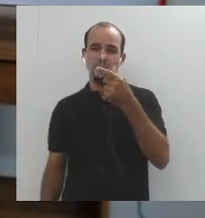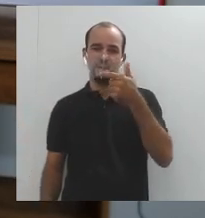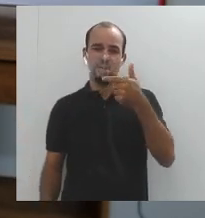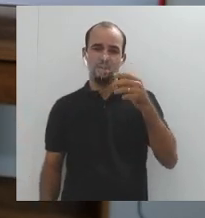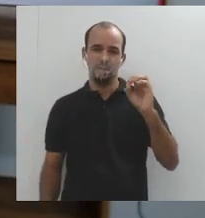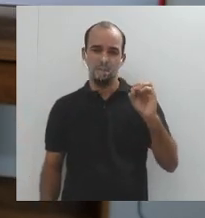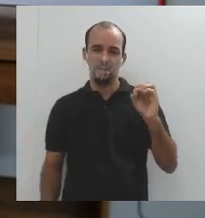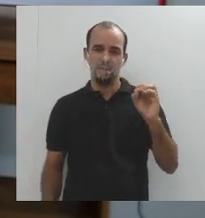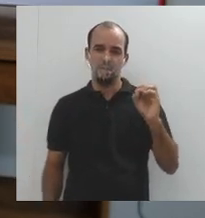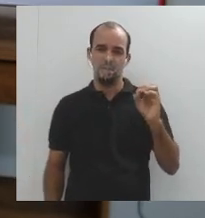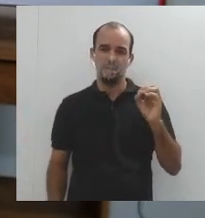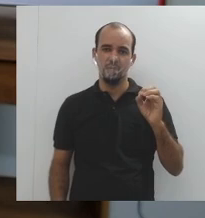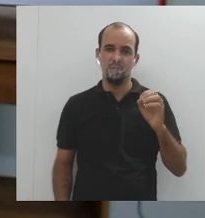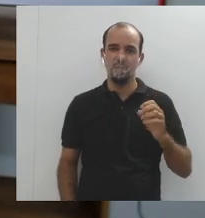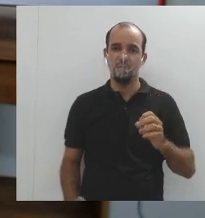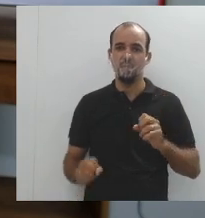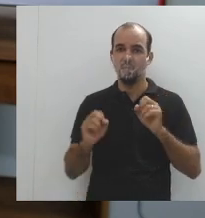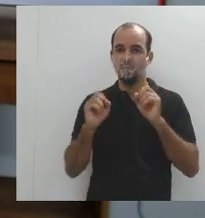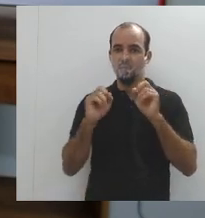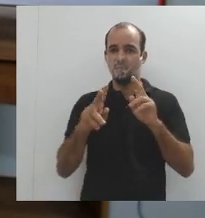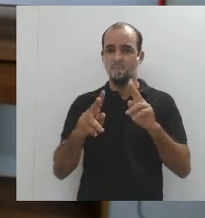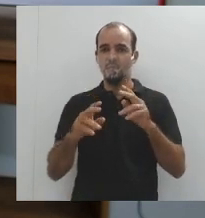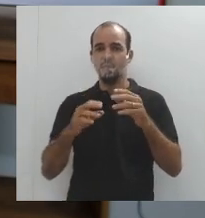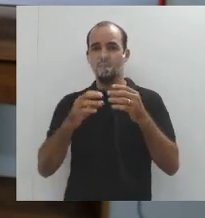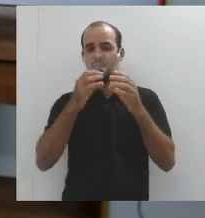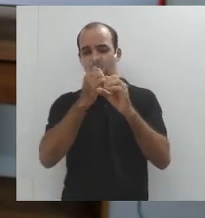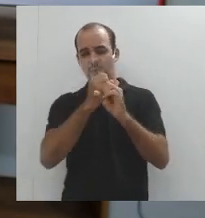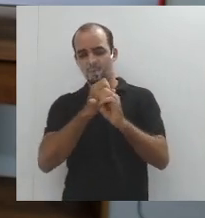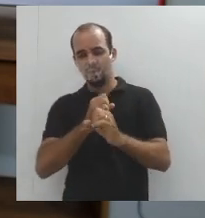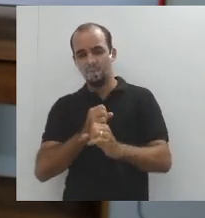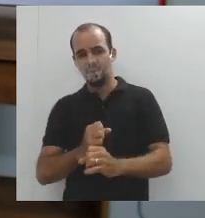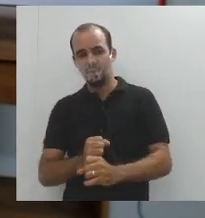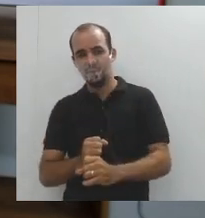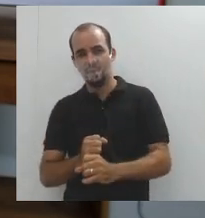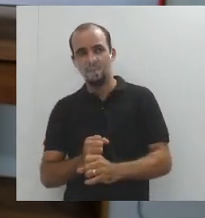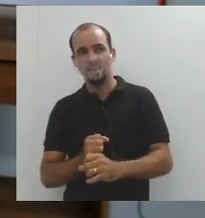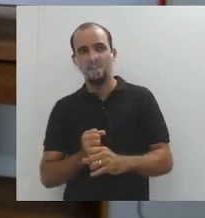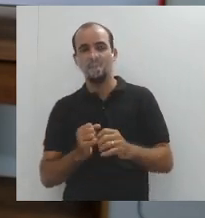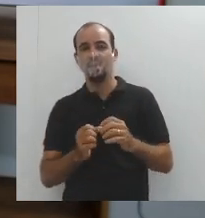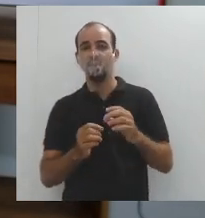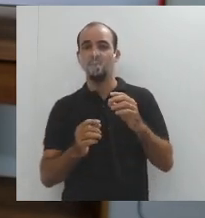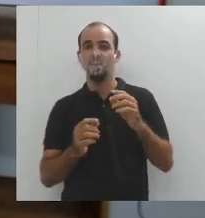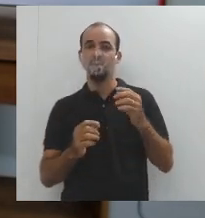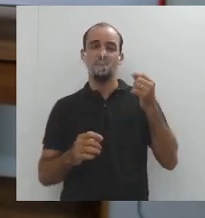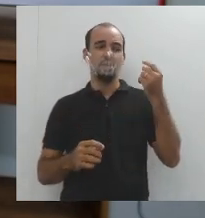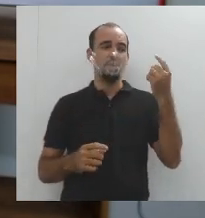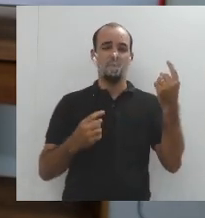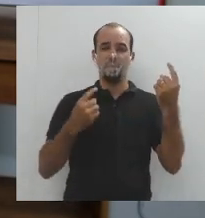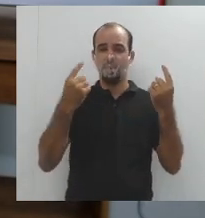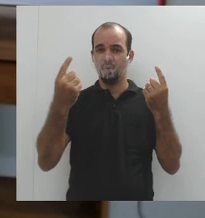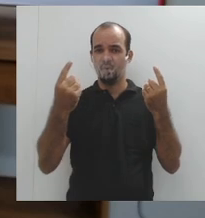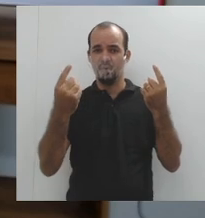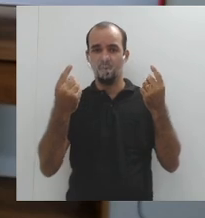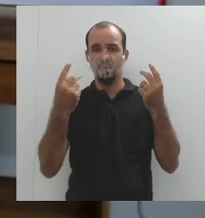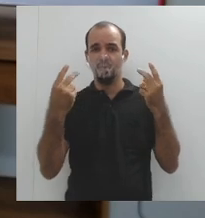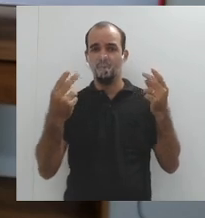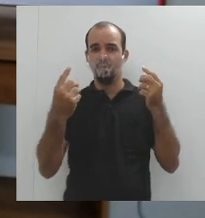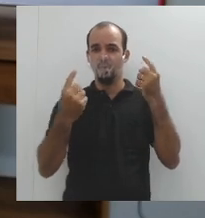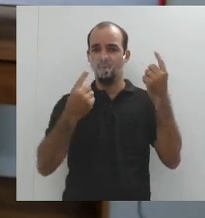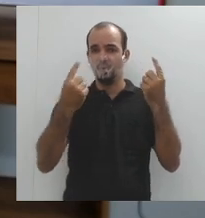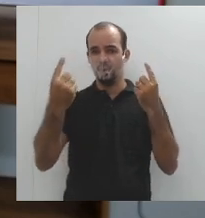CH2O, tá bom? Ou seja, gente, como aqui a minha reação é de 1 para 1,